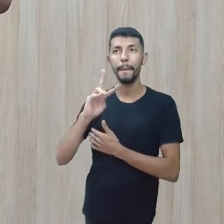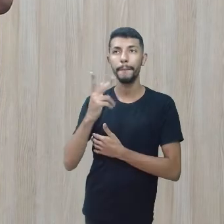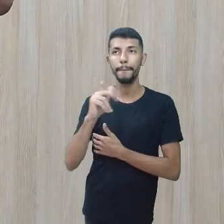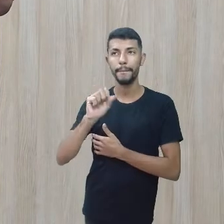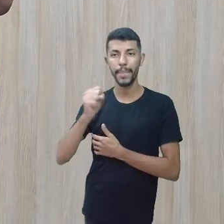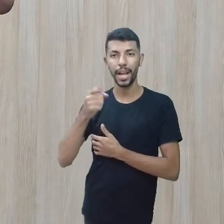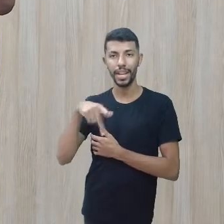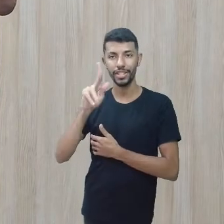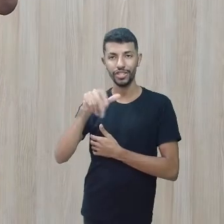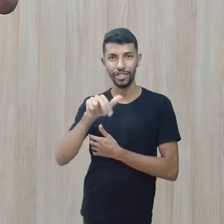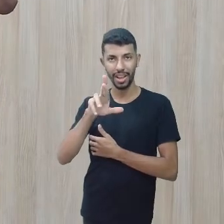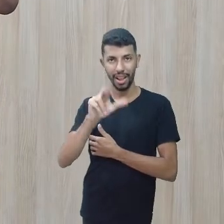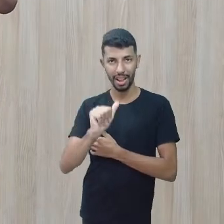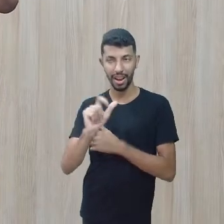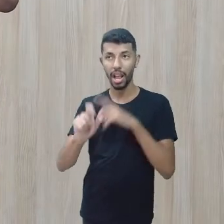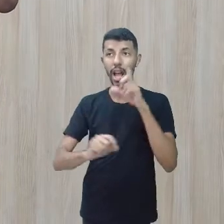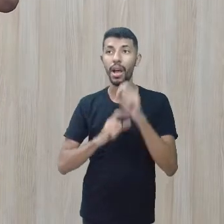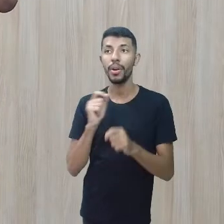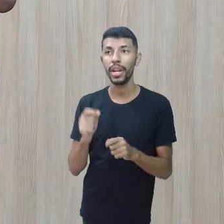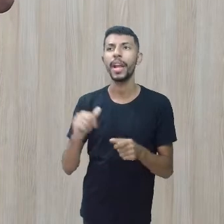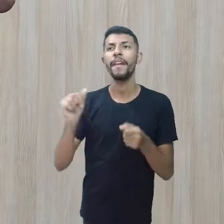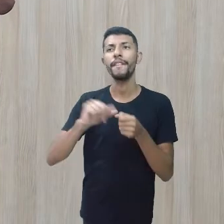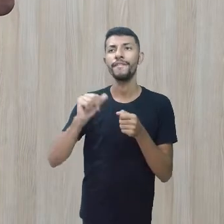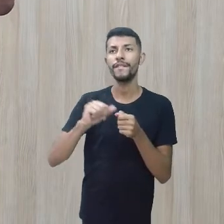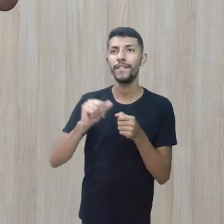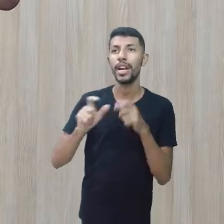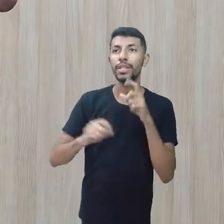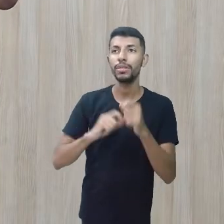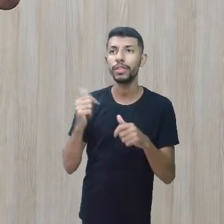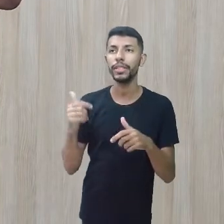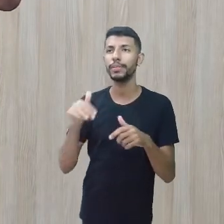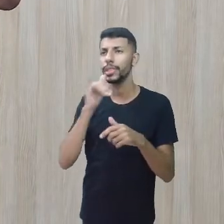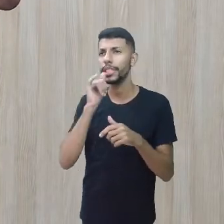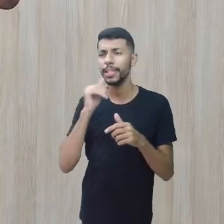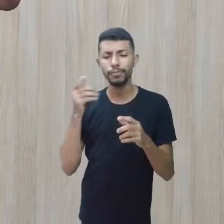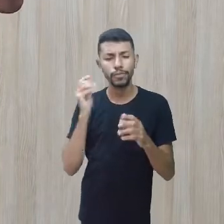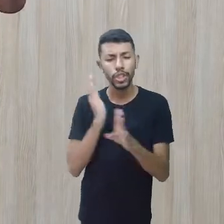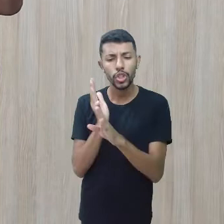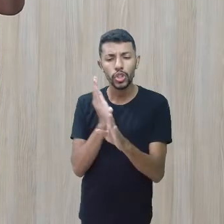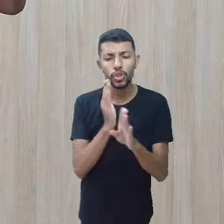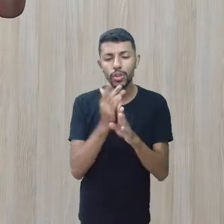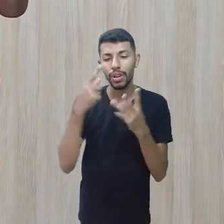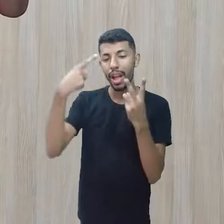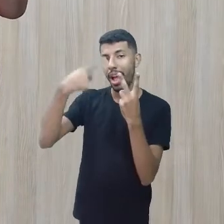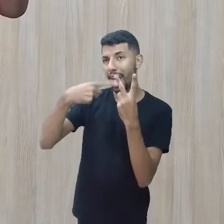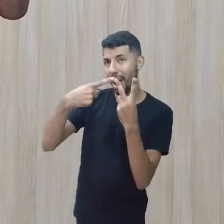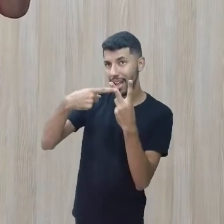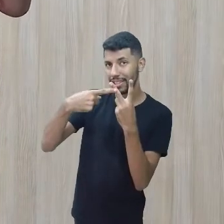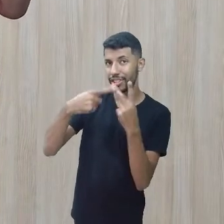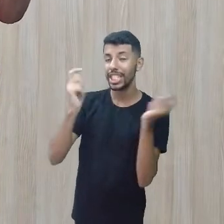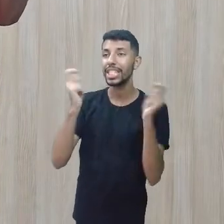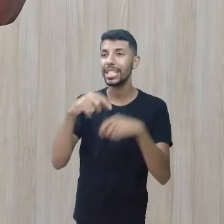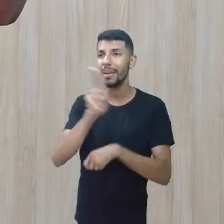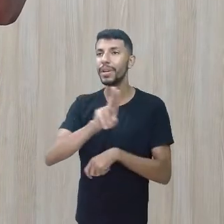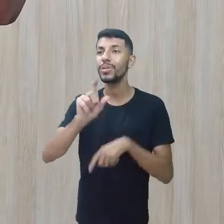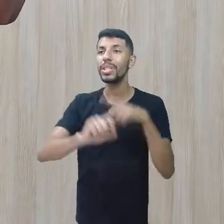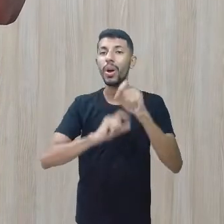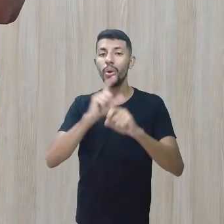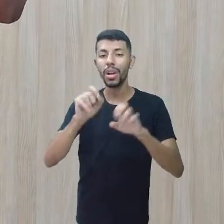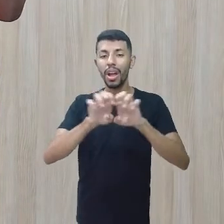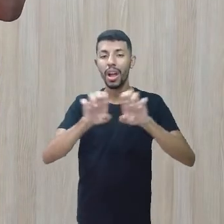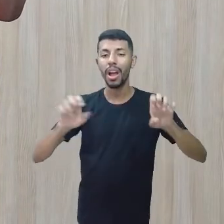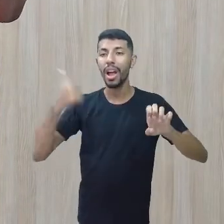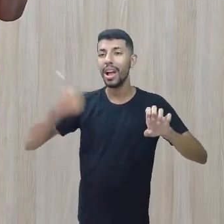um trabalhinho maravilhoso, né, para encontrar as raízes, ou seja, é muito utilizado em problemas de situação do segundo grau,